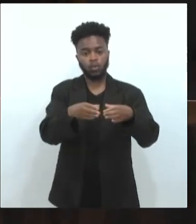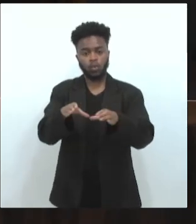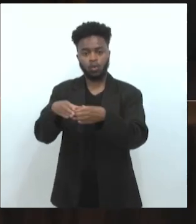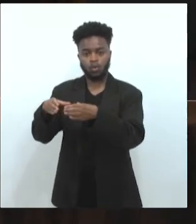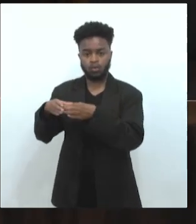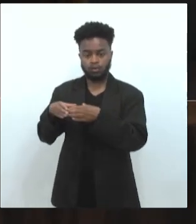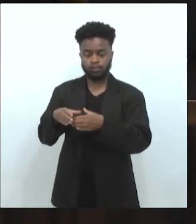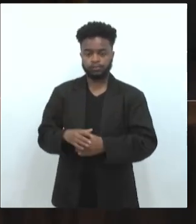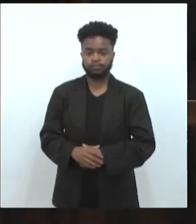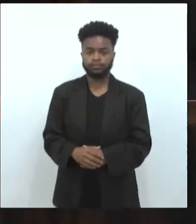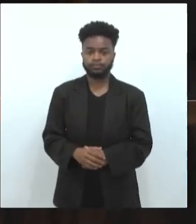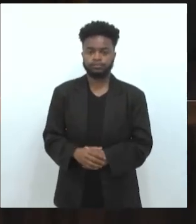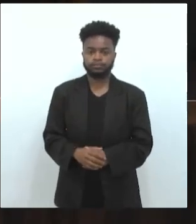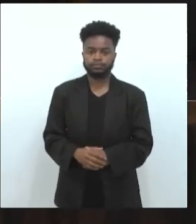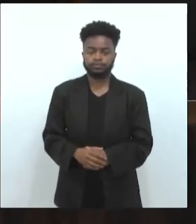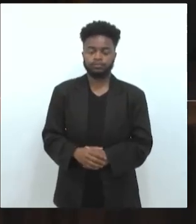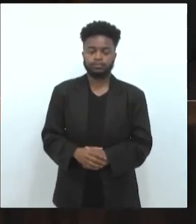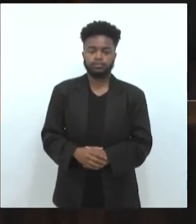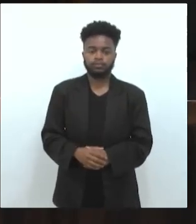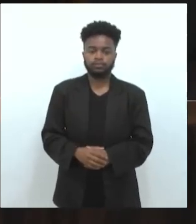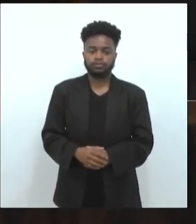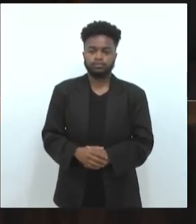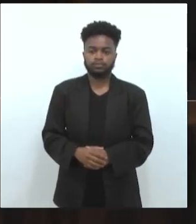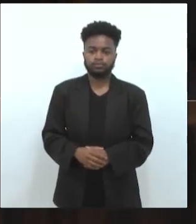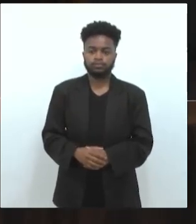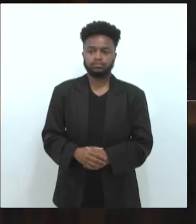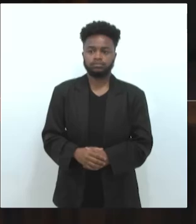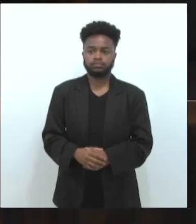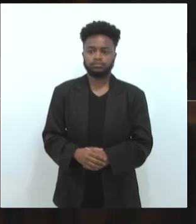às comissões.